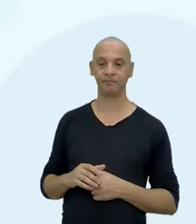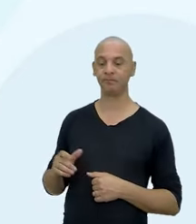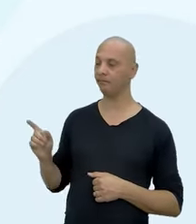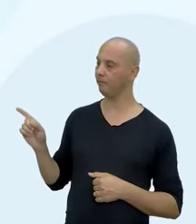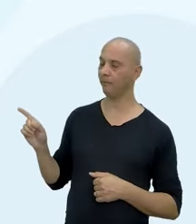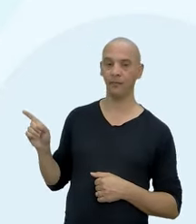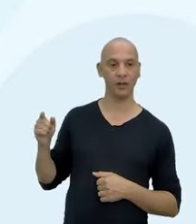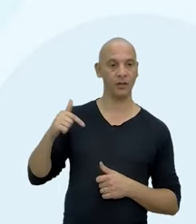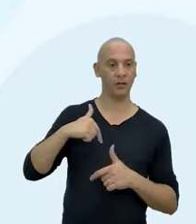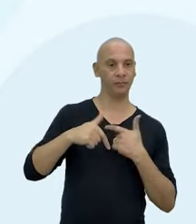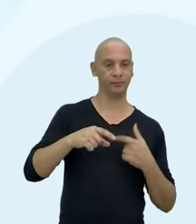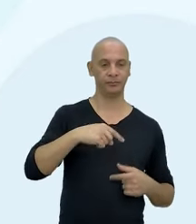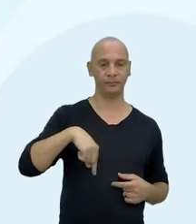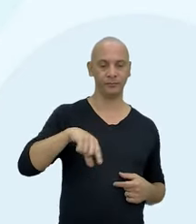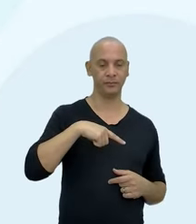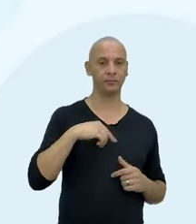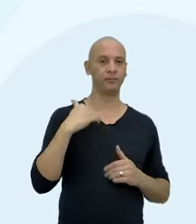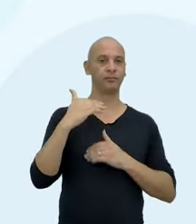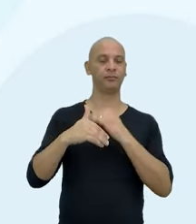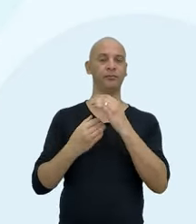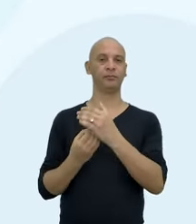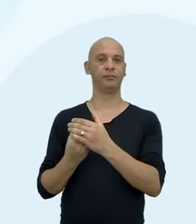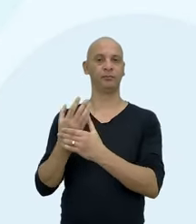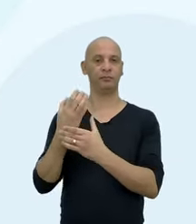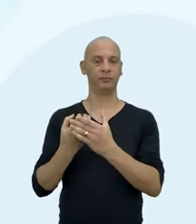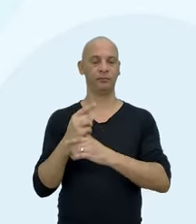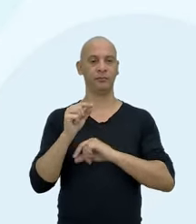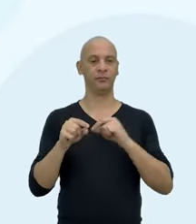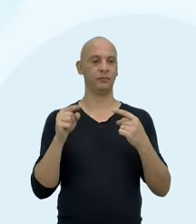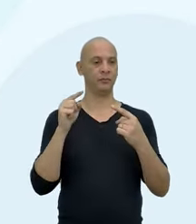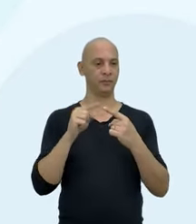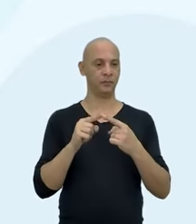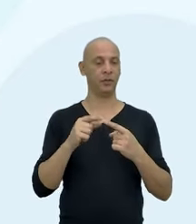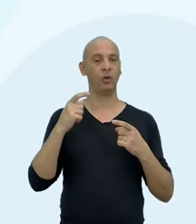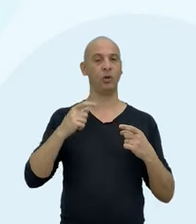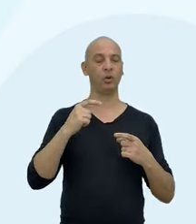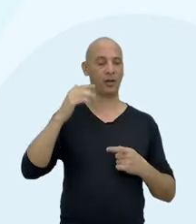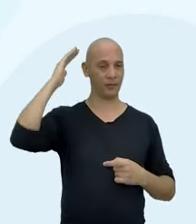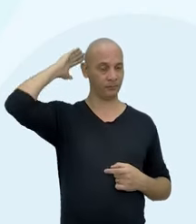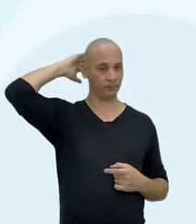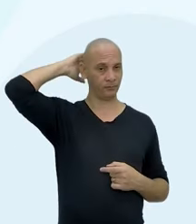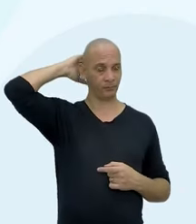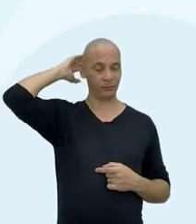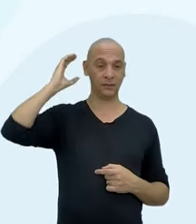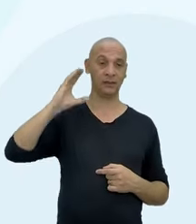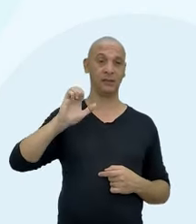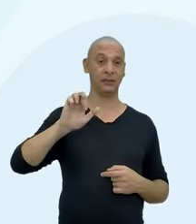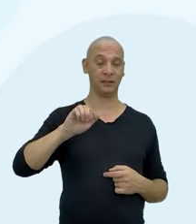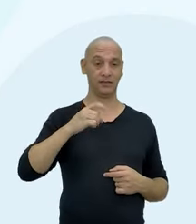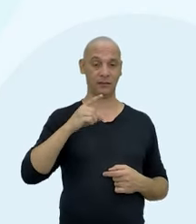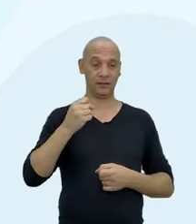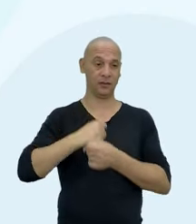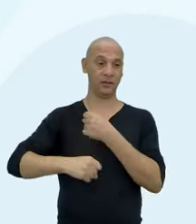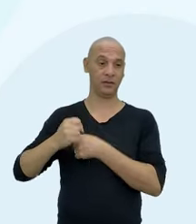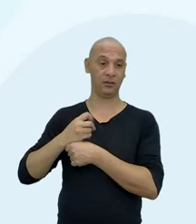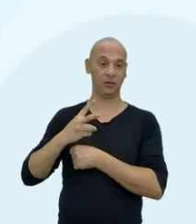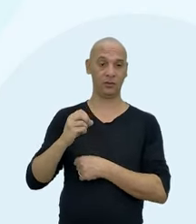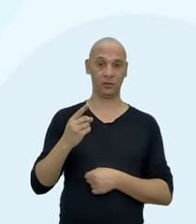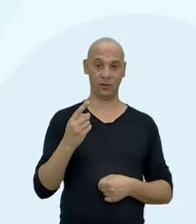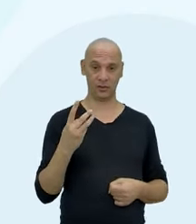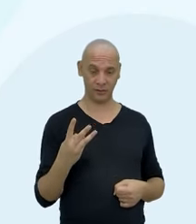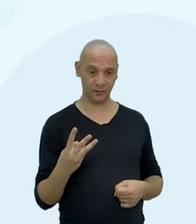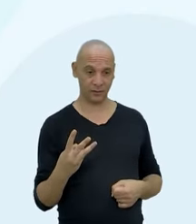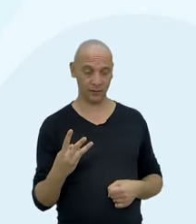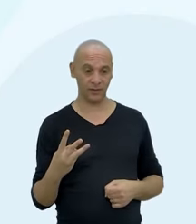trabalho que nós desenvolvemos em Brejo Santo no Ceará no ano de 2013 em oito meses